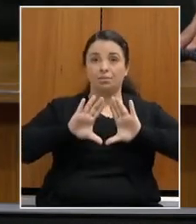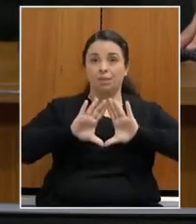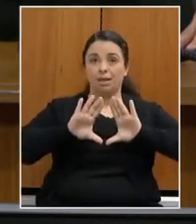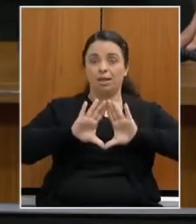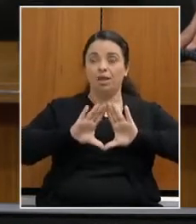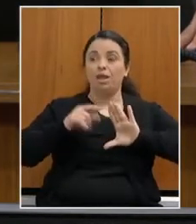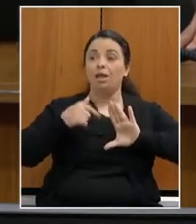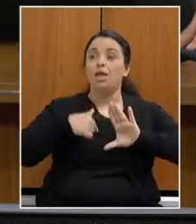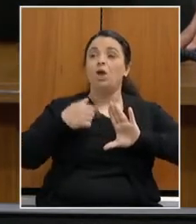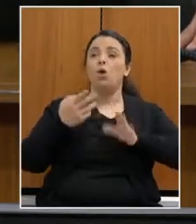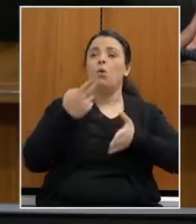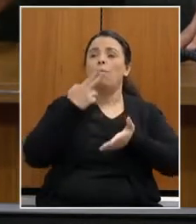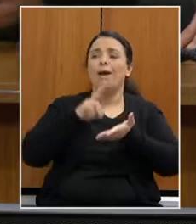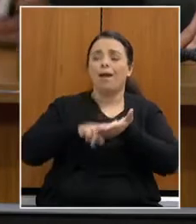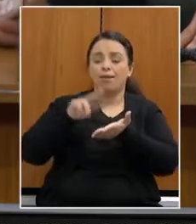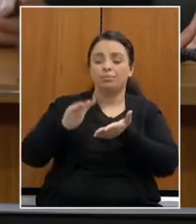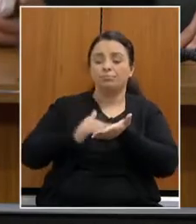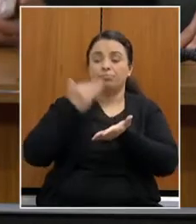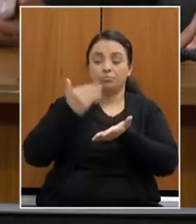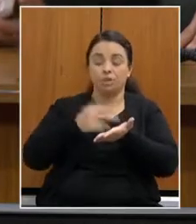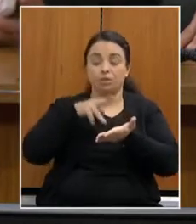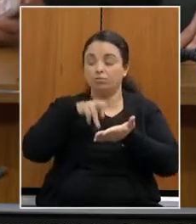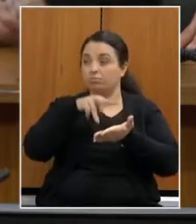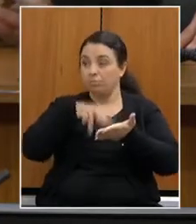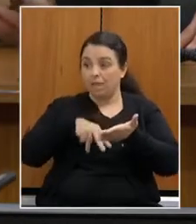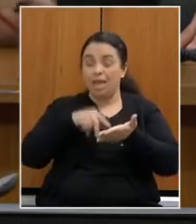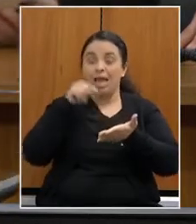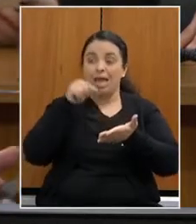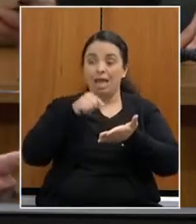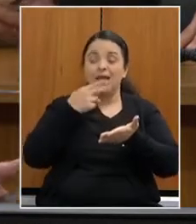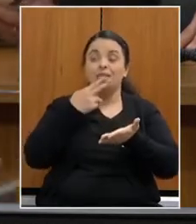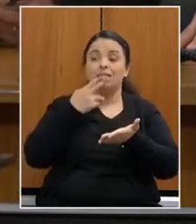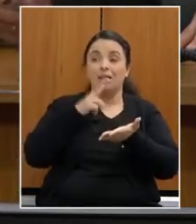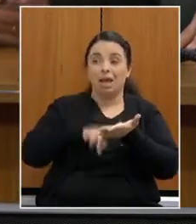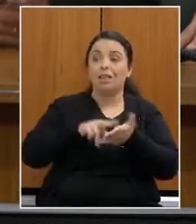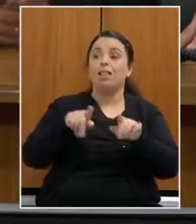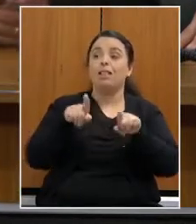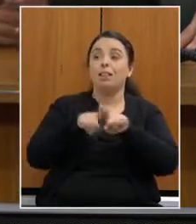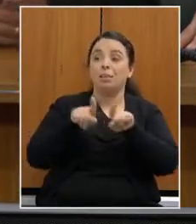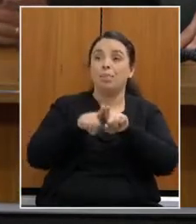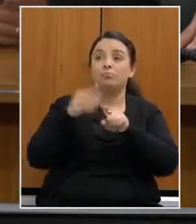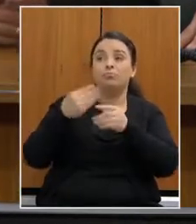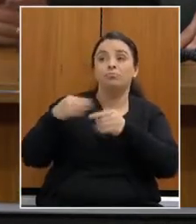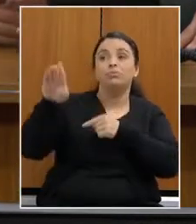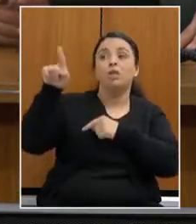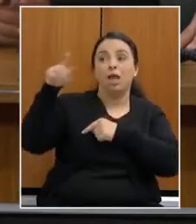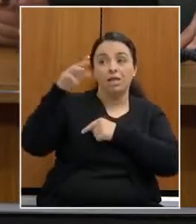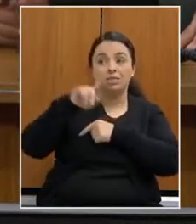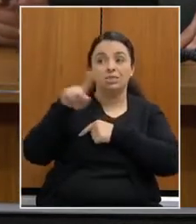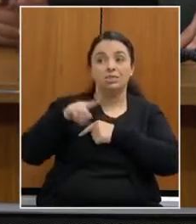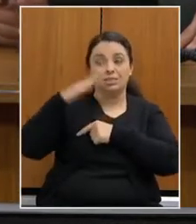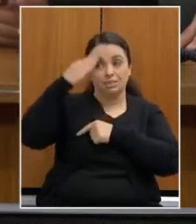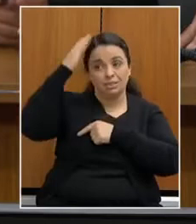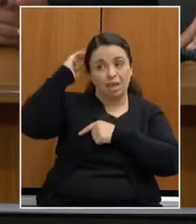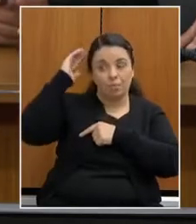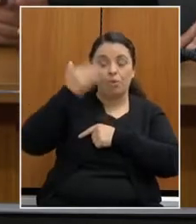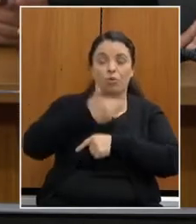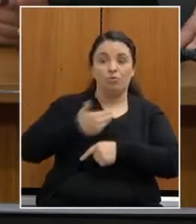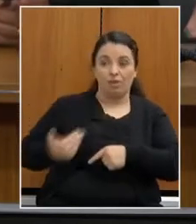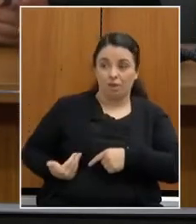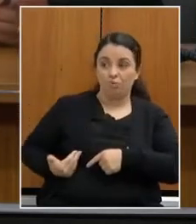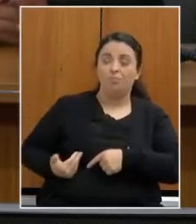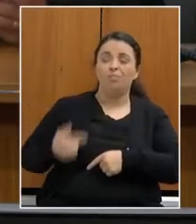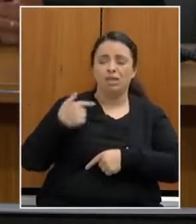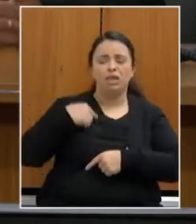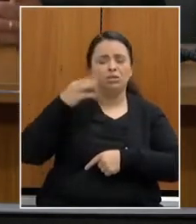recebi uma carta que ela foi inclusive endereçada ao governador Romeu Zema e tenho certeza que vai chegar às suas mãos também.